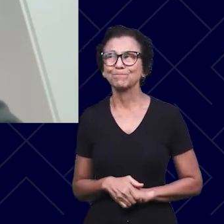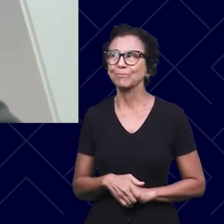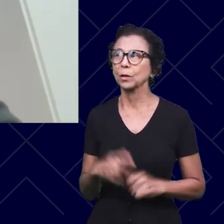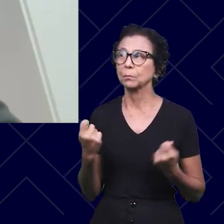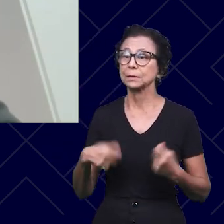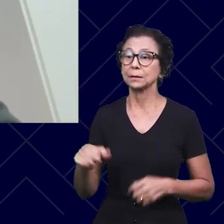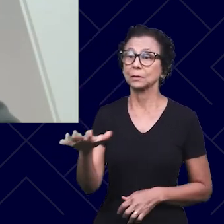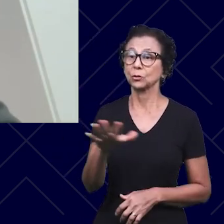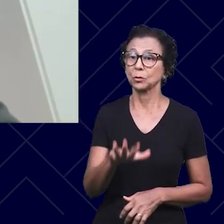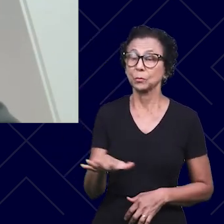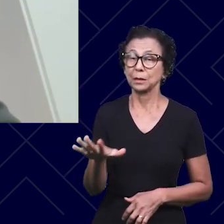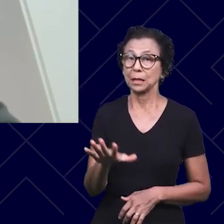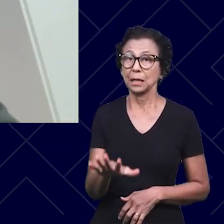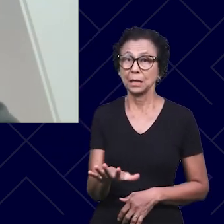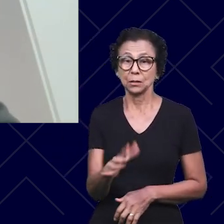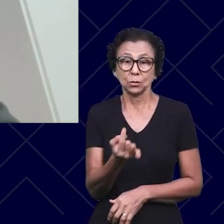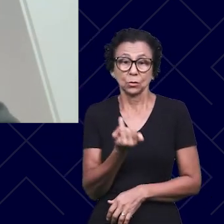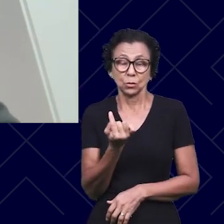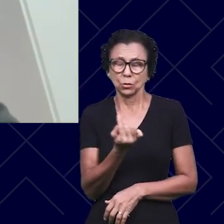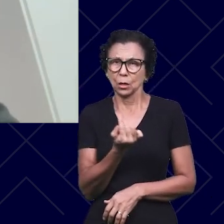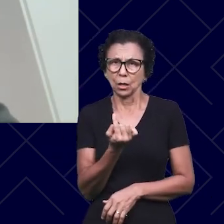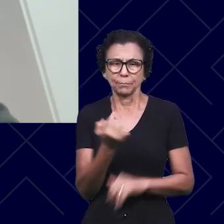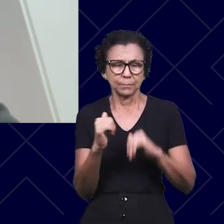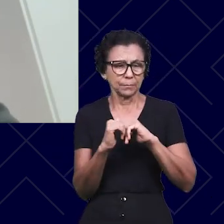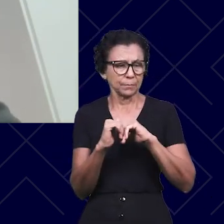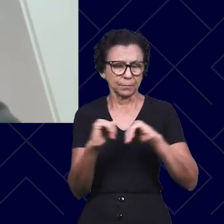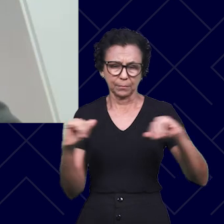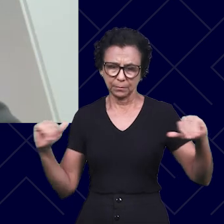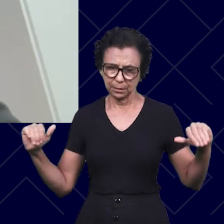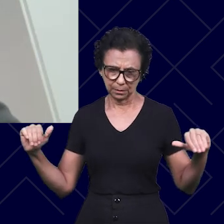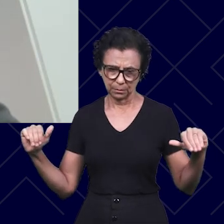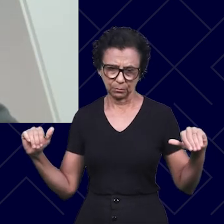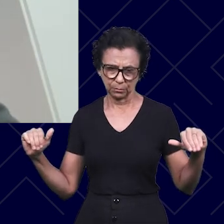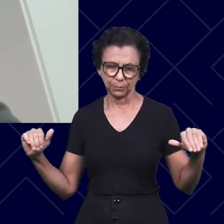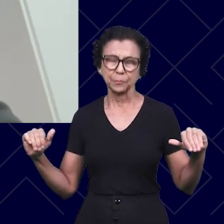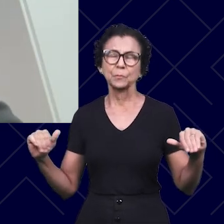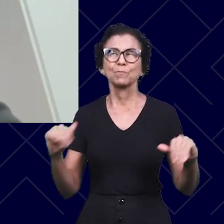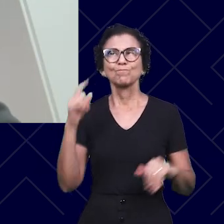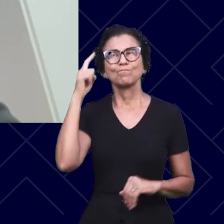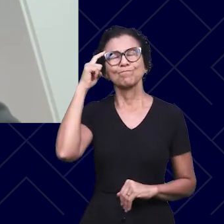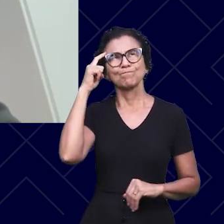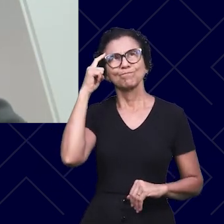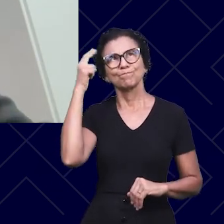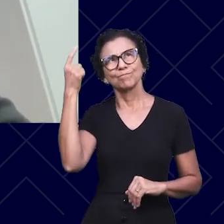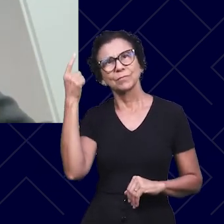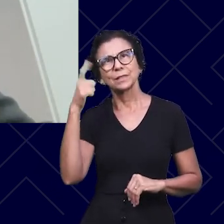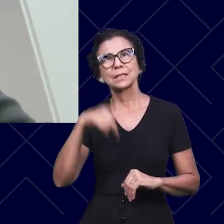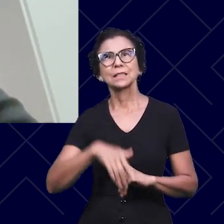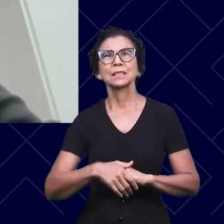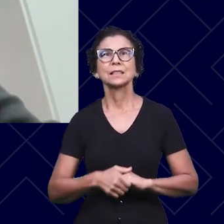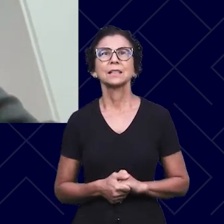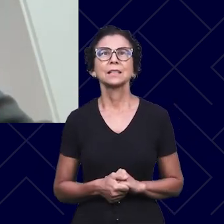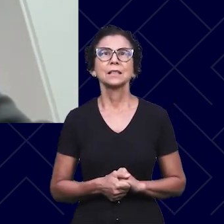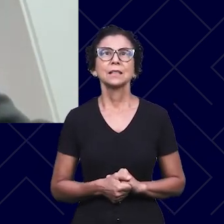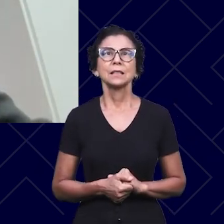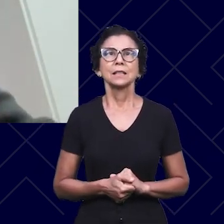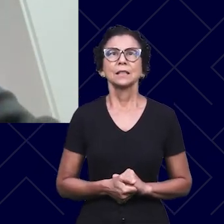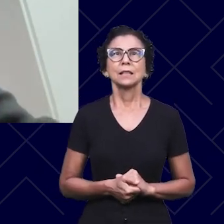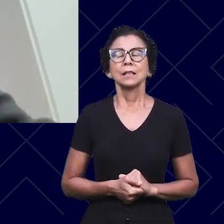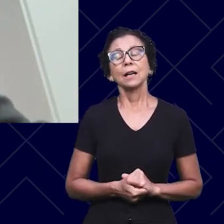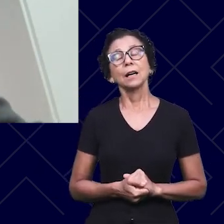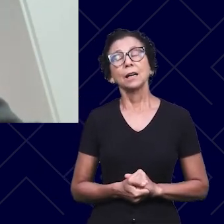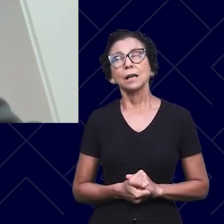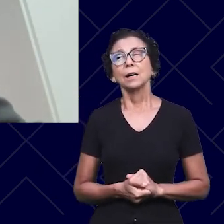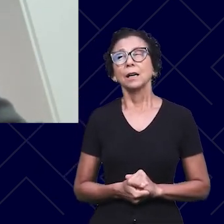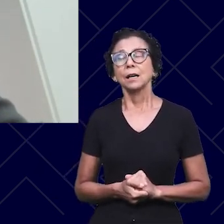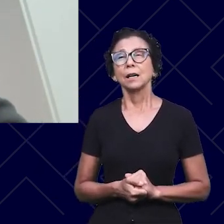comigo assim, eu tenho que ter um ambiente só para isso, né? Um ambiente separado dentro de casa. E aí, eu analisando a minha casa, eu vi que tinha